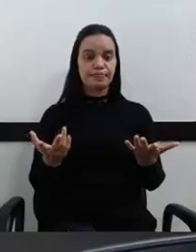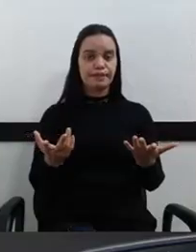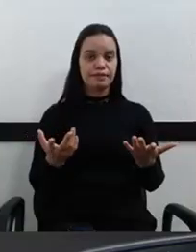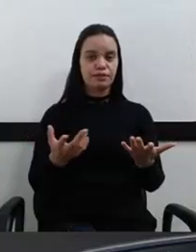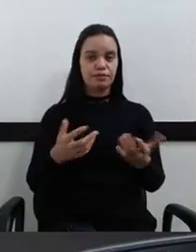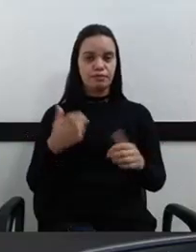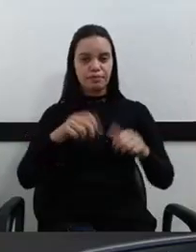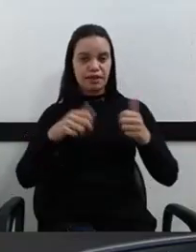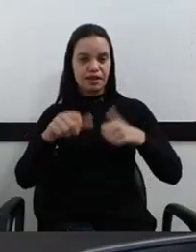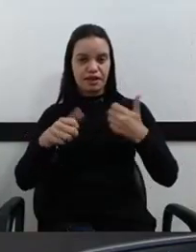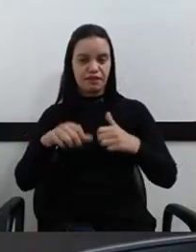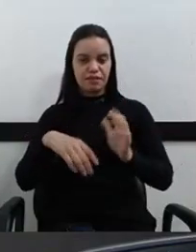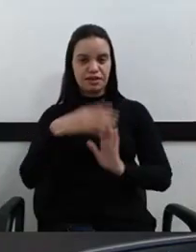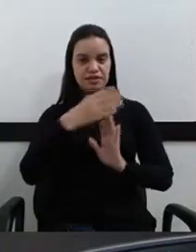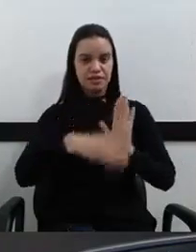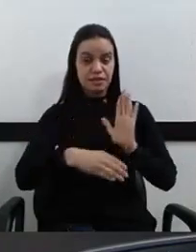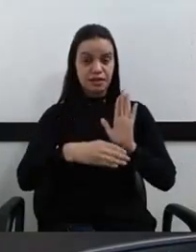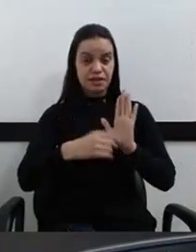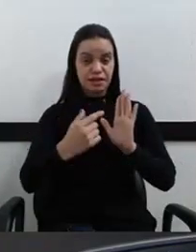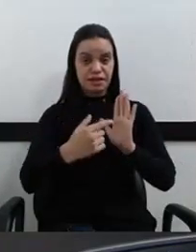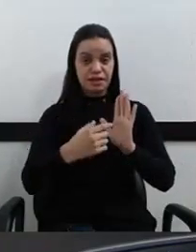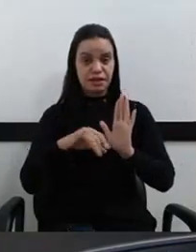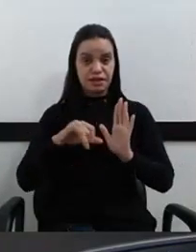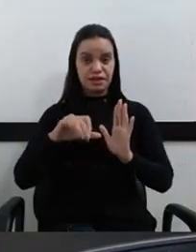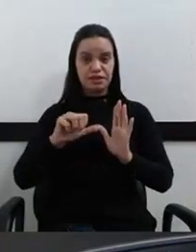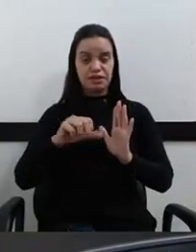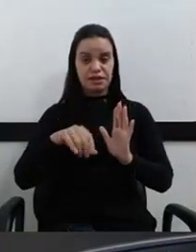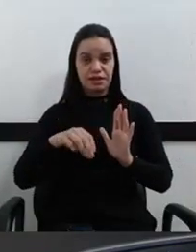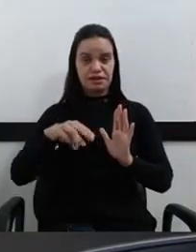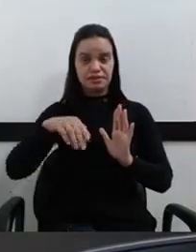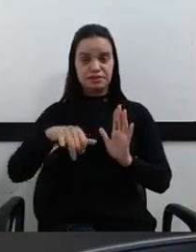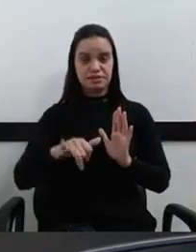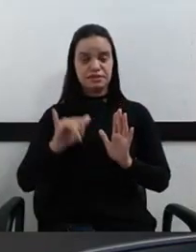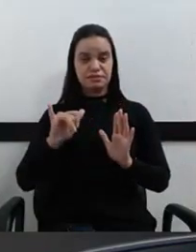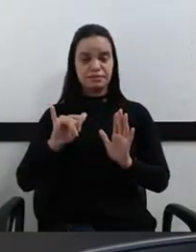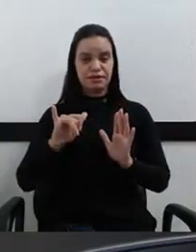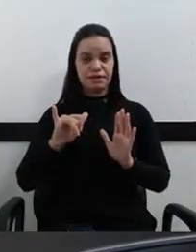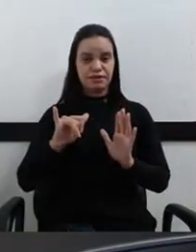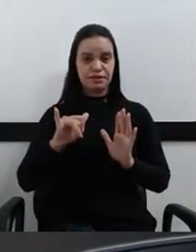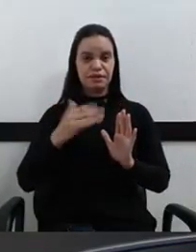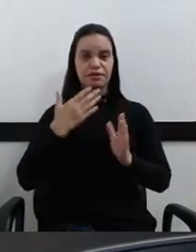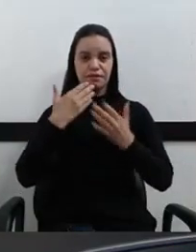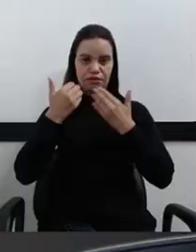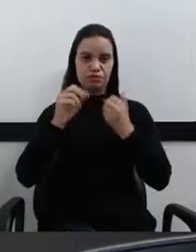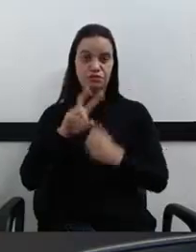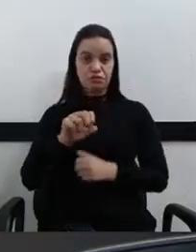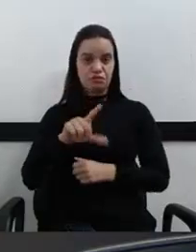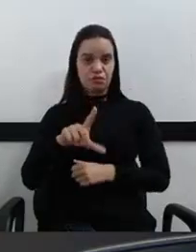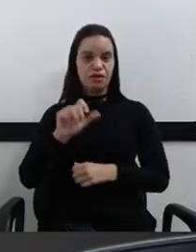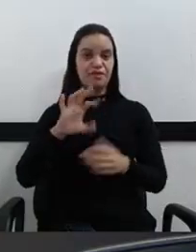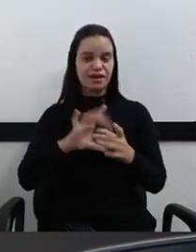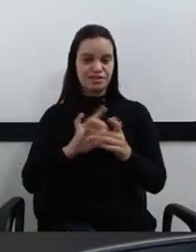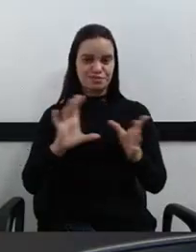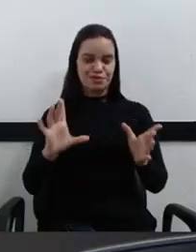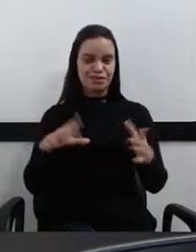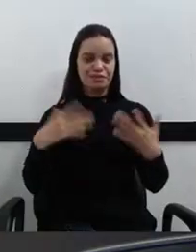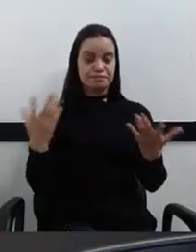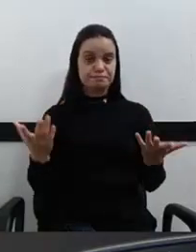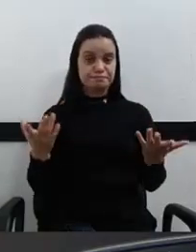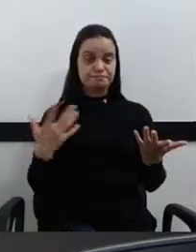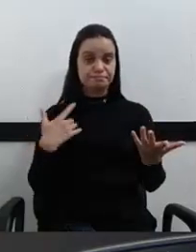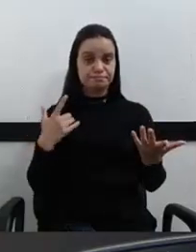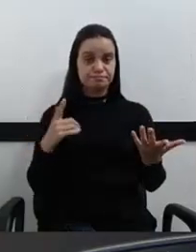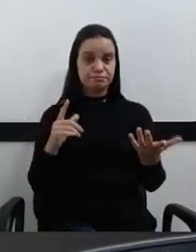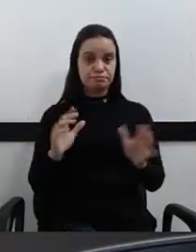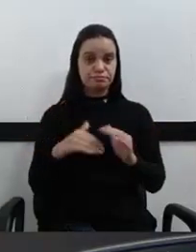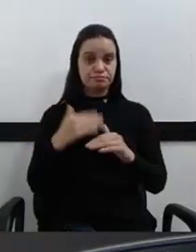do primeiro critério, verifica-se que a defensora pública Yasmin Oliveira Mercadante Pestana deve ser contemplada com a vaga disponível. Todavia, para fins